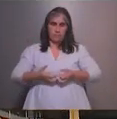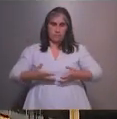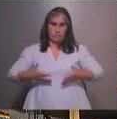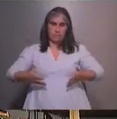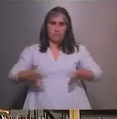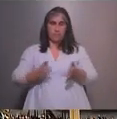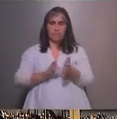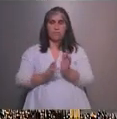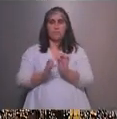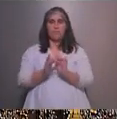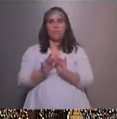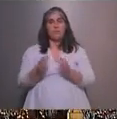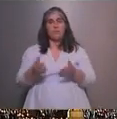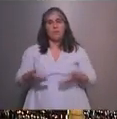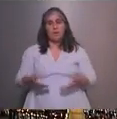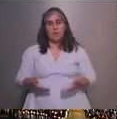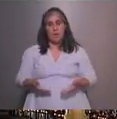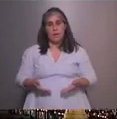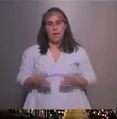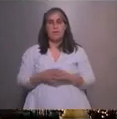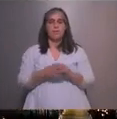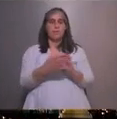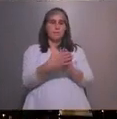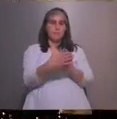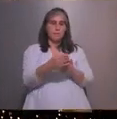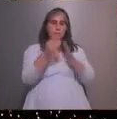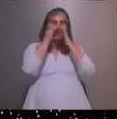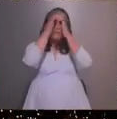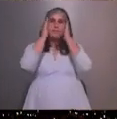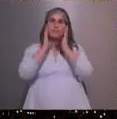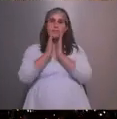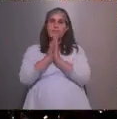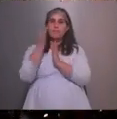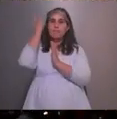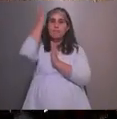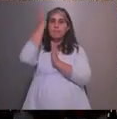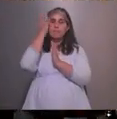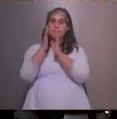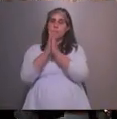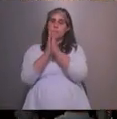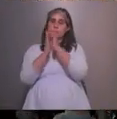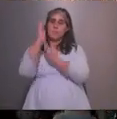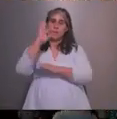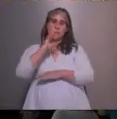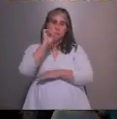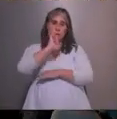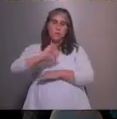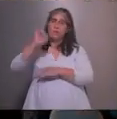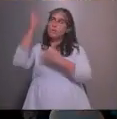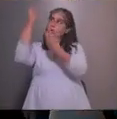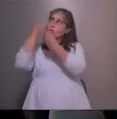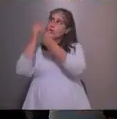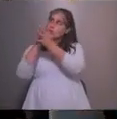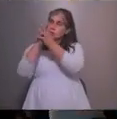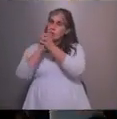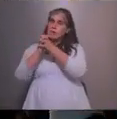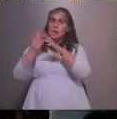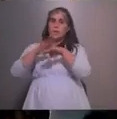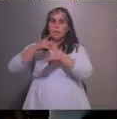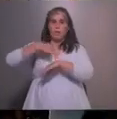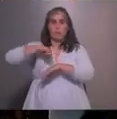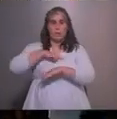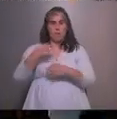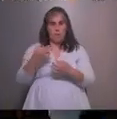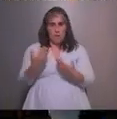el fruto de tu vientre Jesús. Santa María, Mãe de Dios, rogai por nós pecadores, agora y